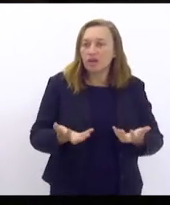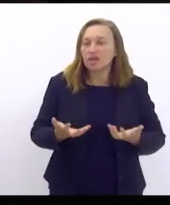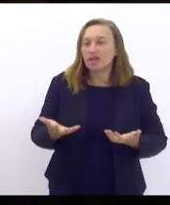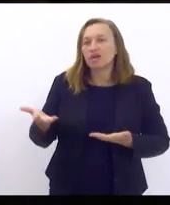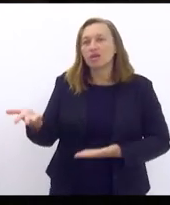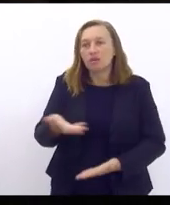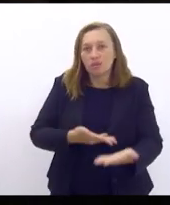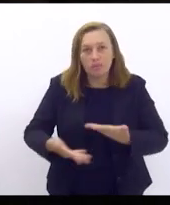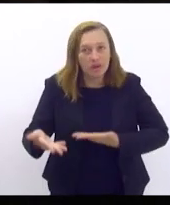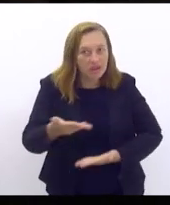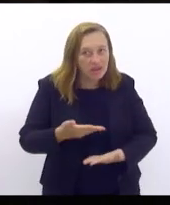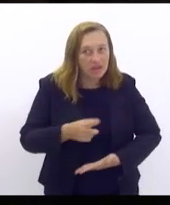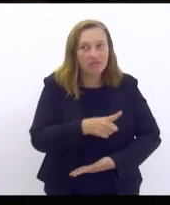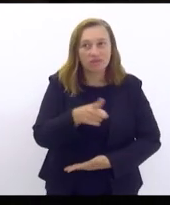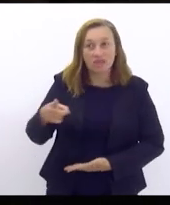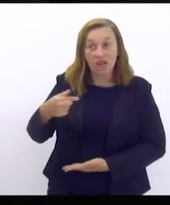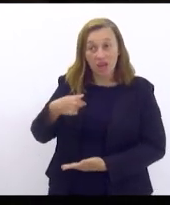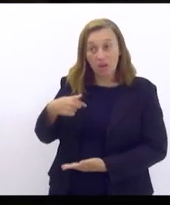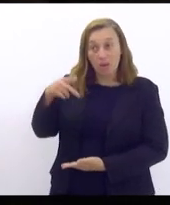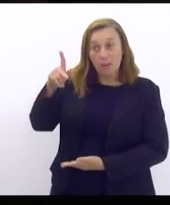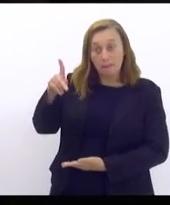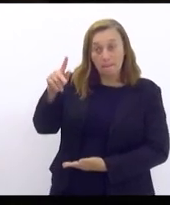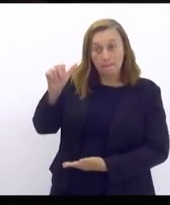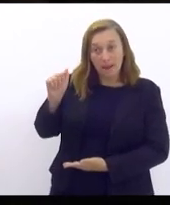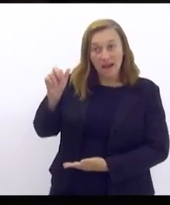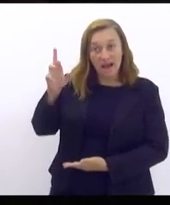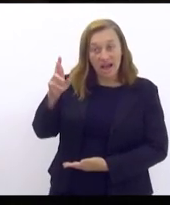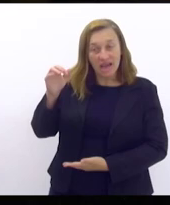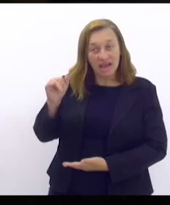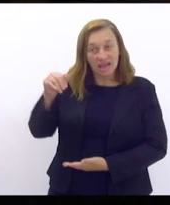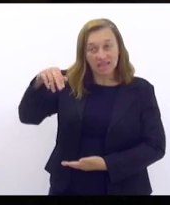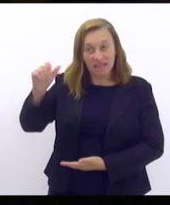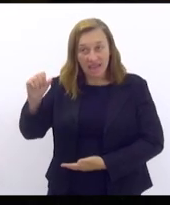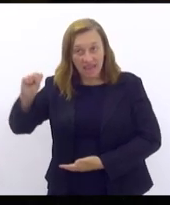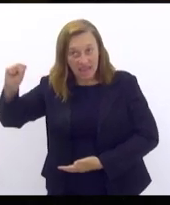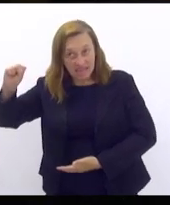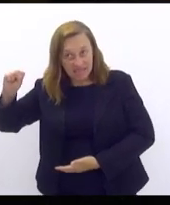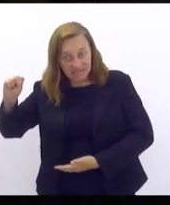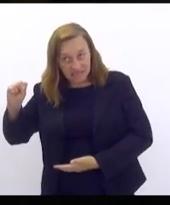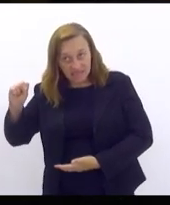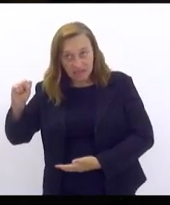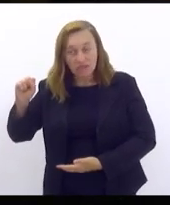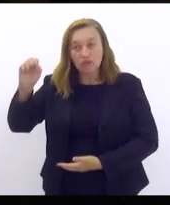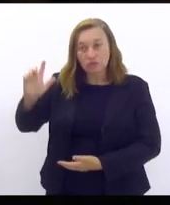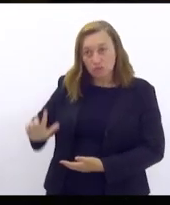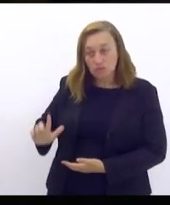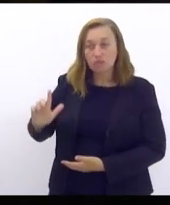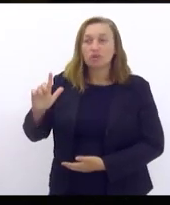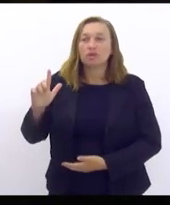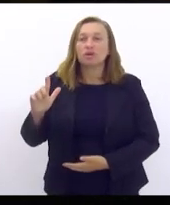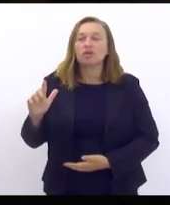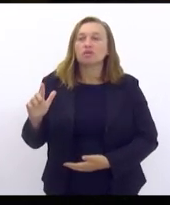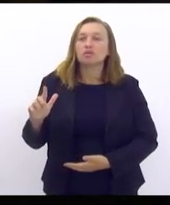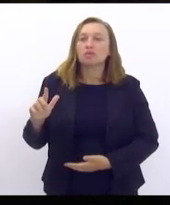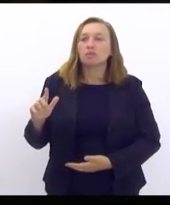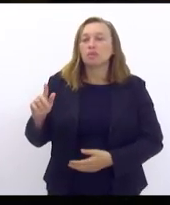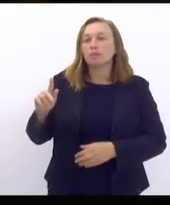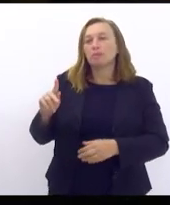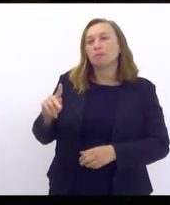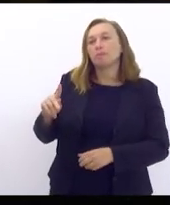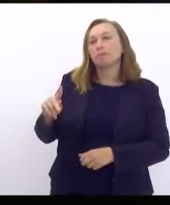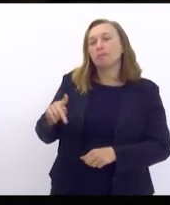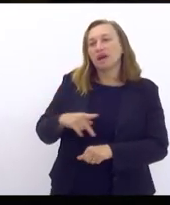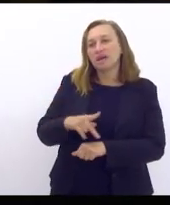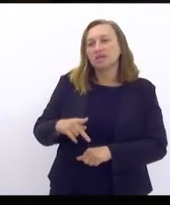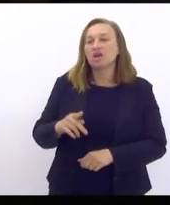como paranaense do sul do país, estou há 30 anos aqui no estado do Rio de Janeiro, e foi justo